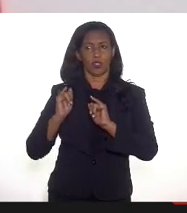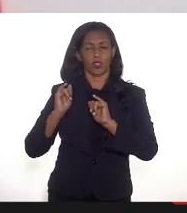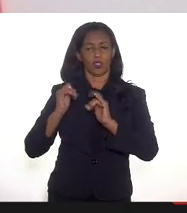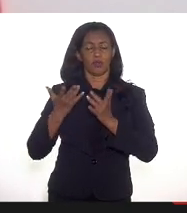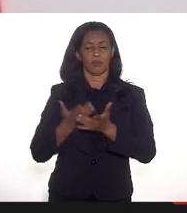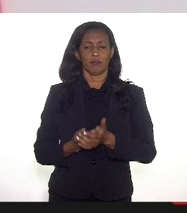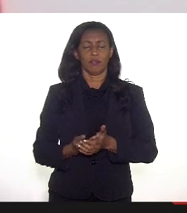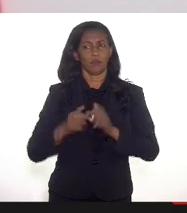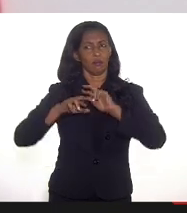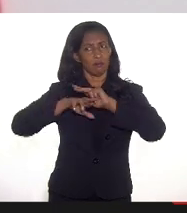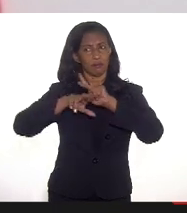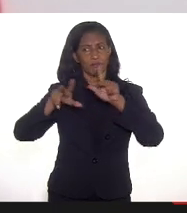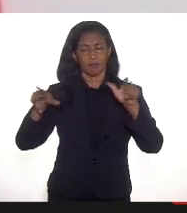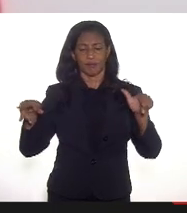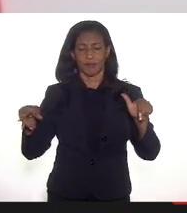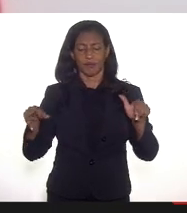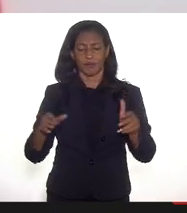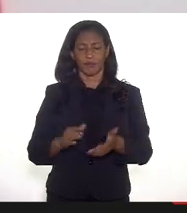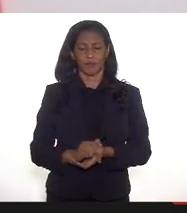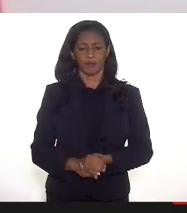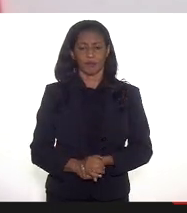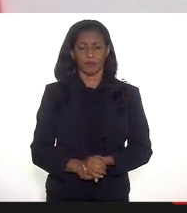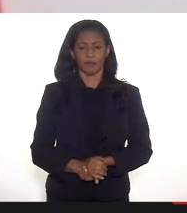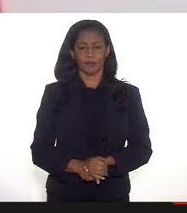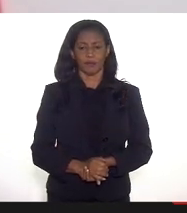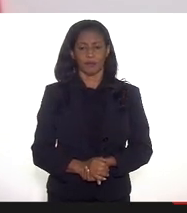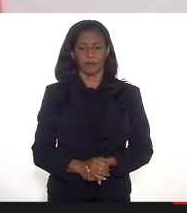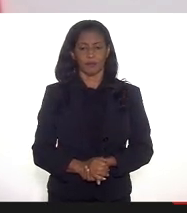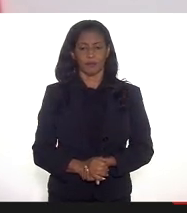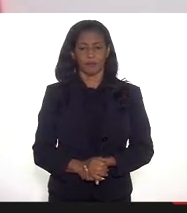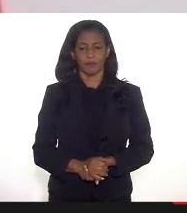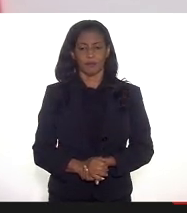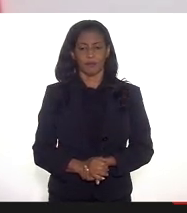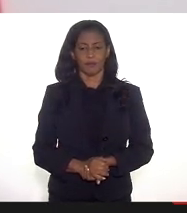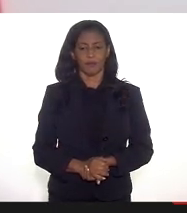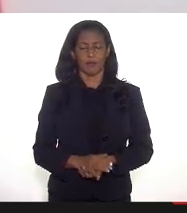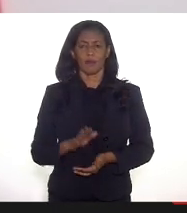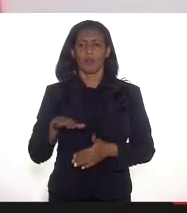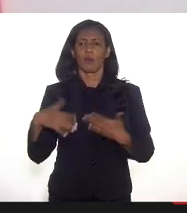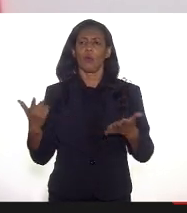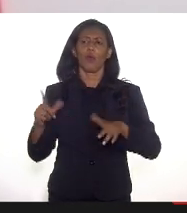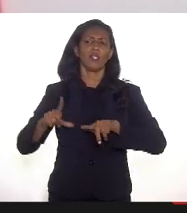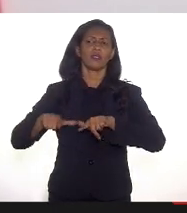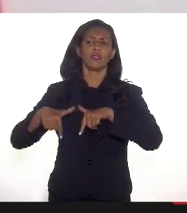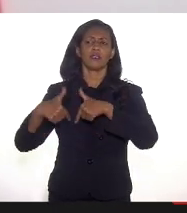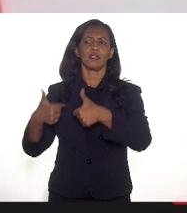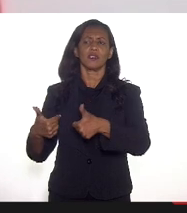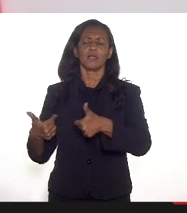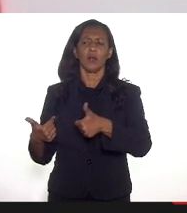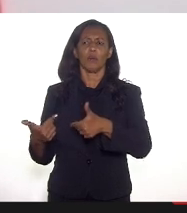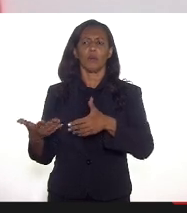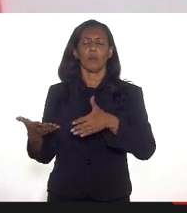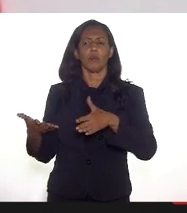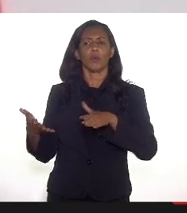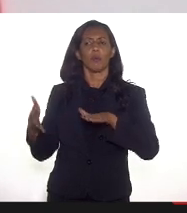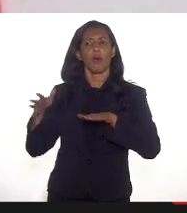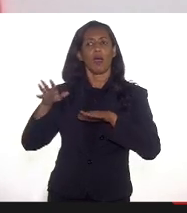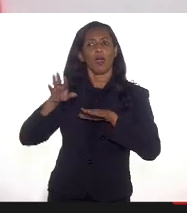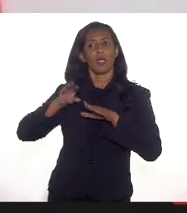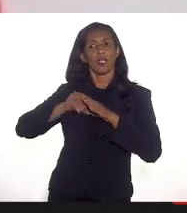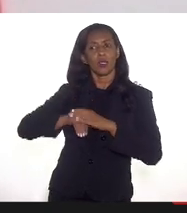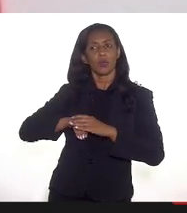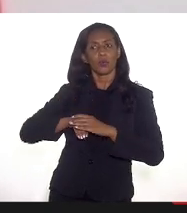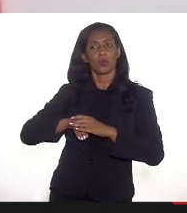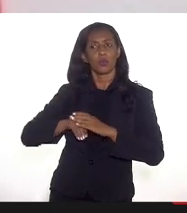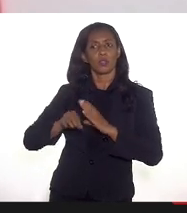etc. Aí nós gostaríamos, aí eu reitero, quais são as ações da FAETEC para a inclusão digital? Lembro,